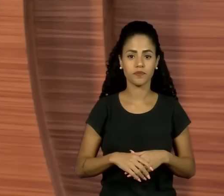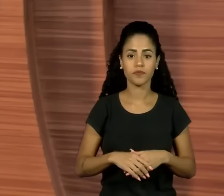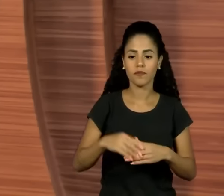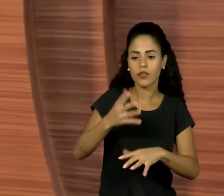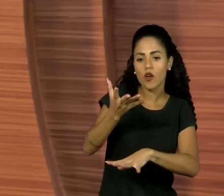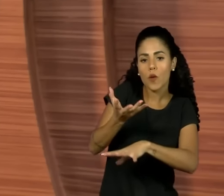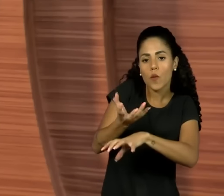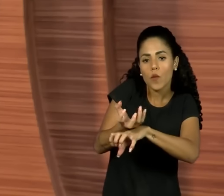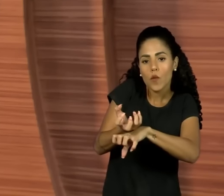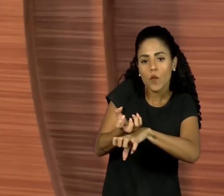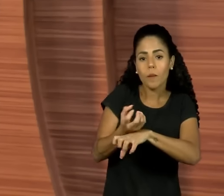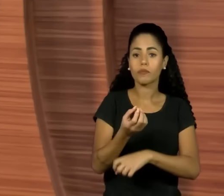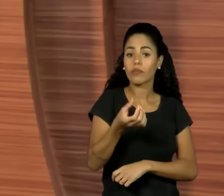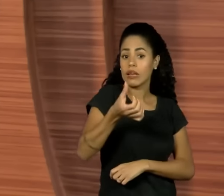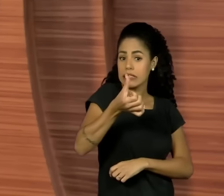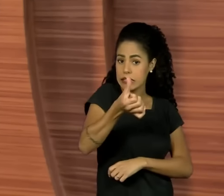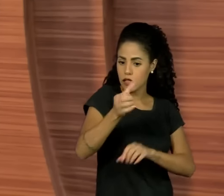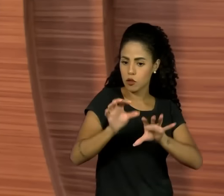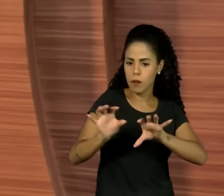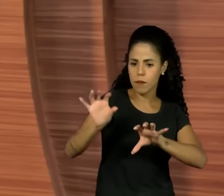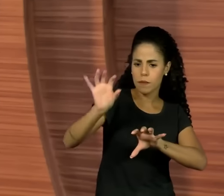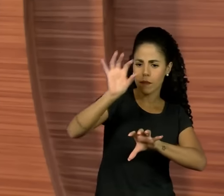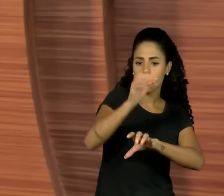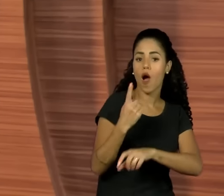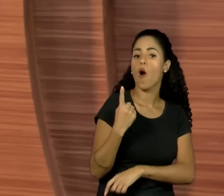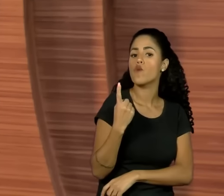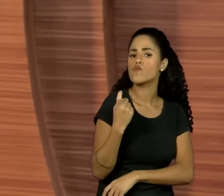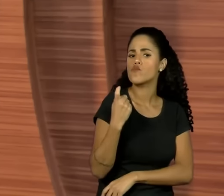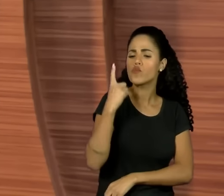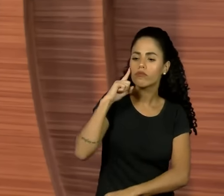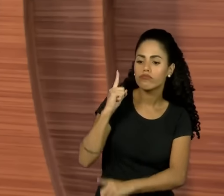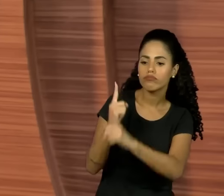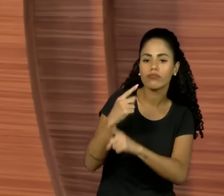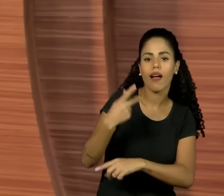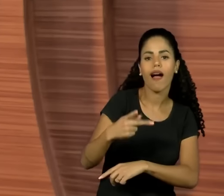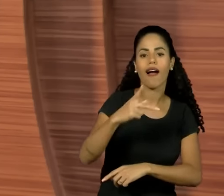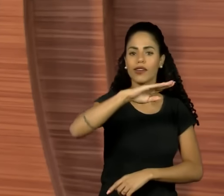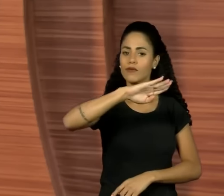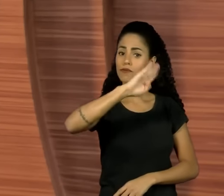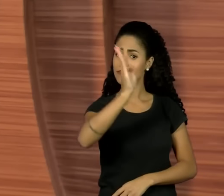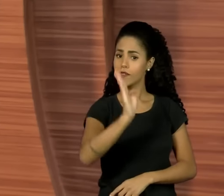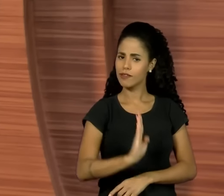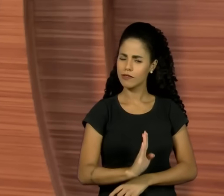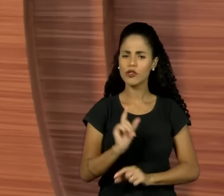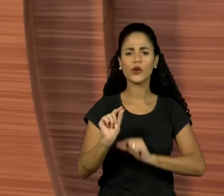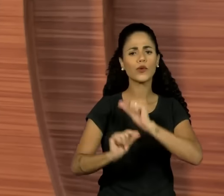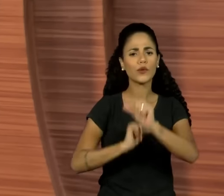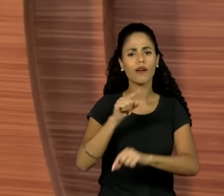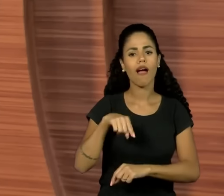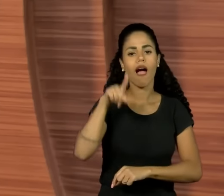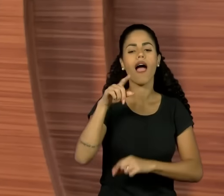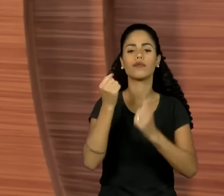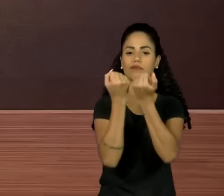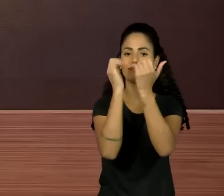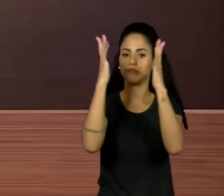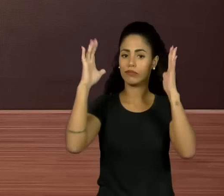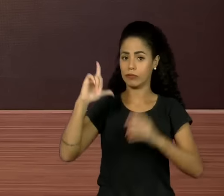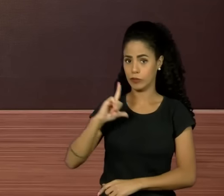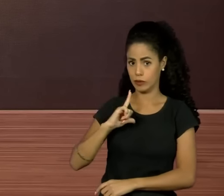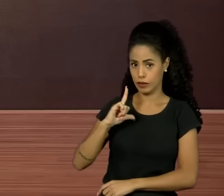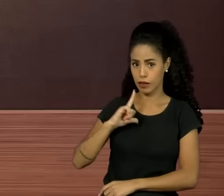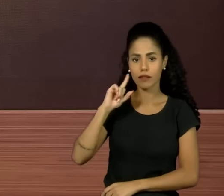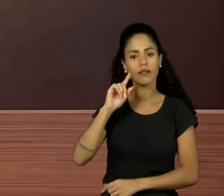Caatinga é um dos 6 biomas brasileiros, o único encontrado só no nosso país. É também um dos mais degradados.